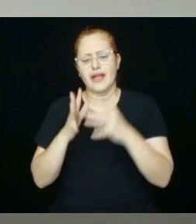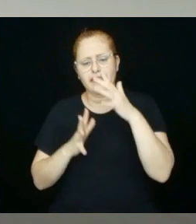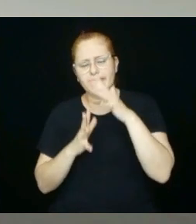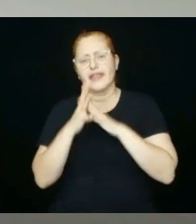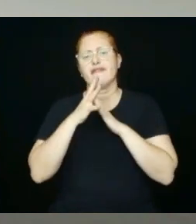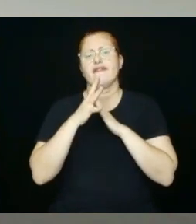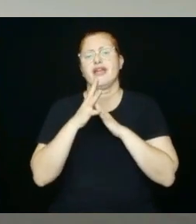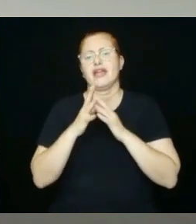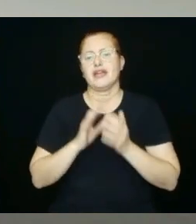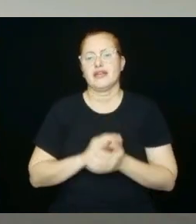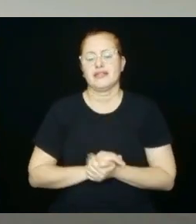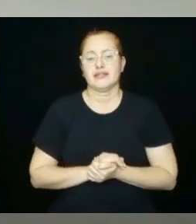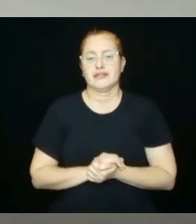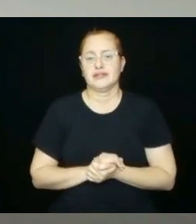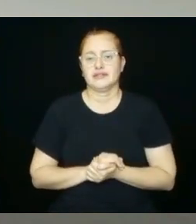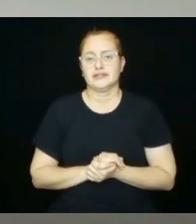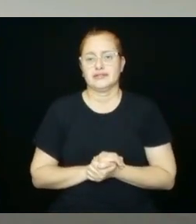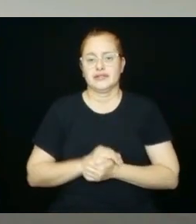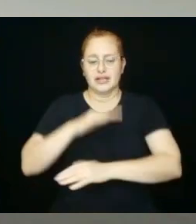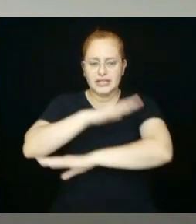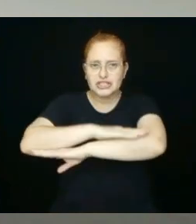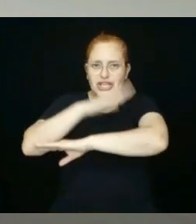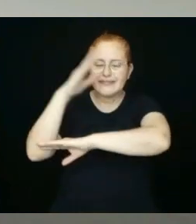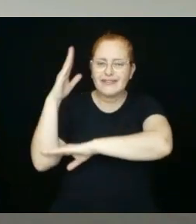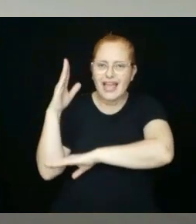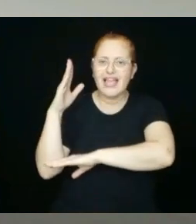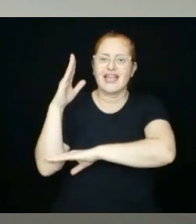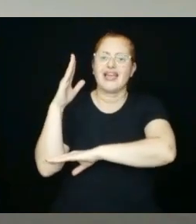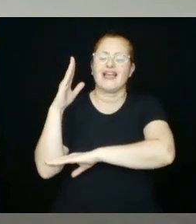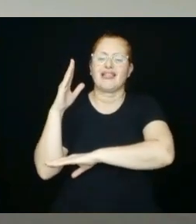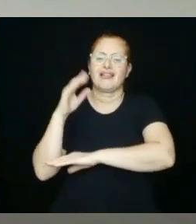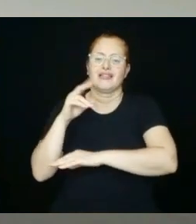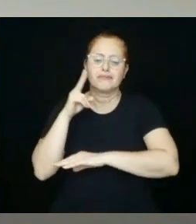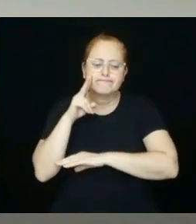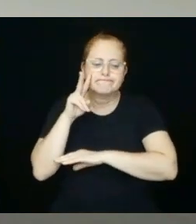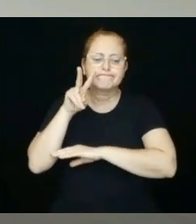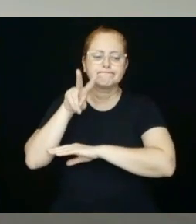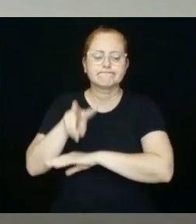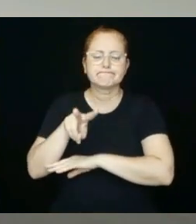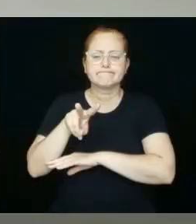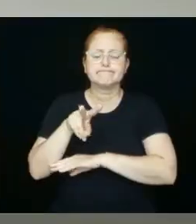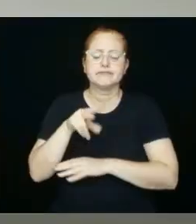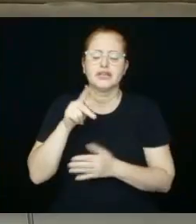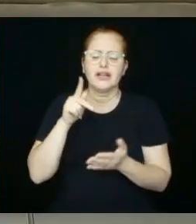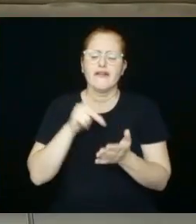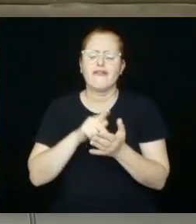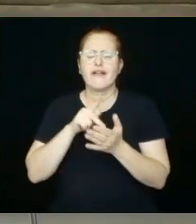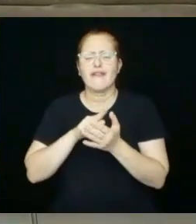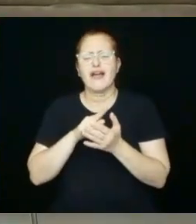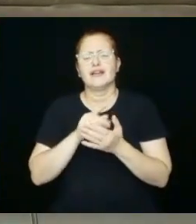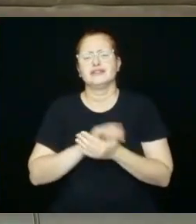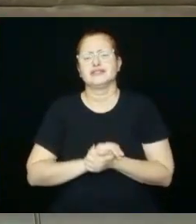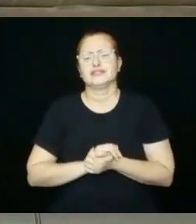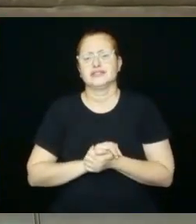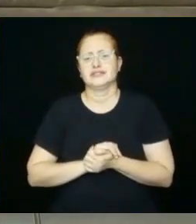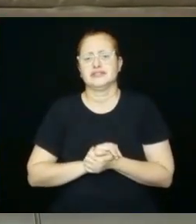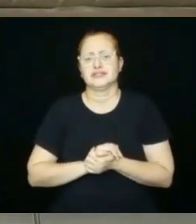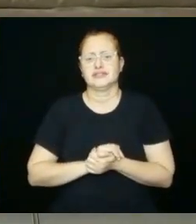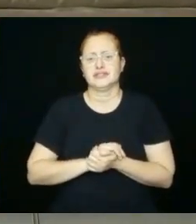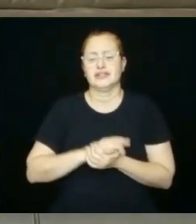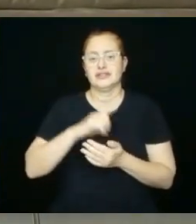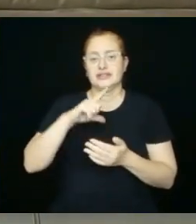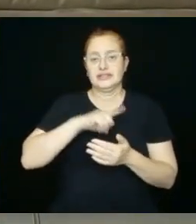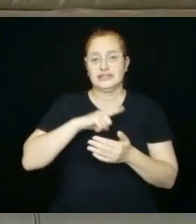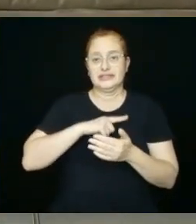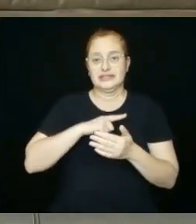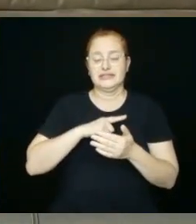através, né? Tá olhando pela janela, através de alguma coisa. Então, na verdade, a parede tenho essa sensação